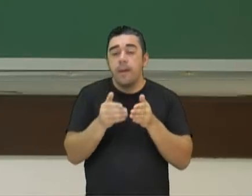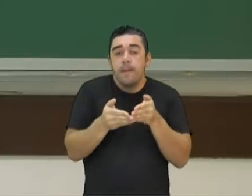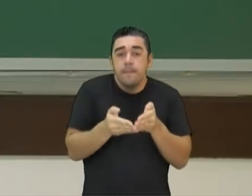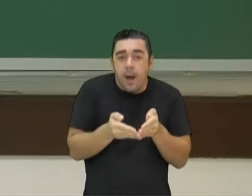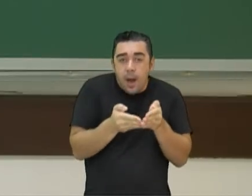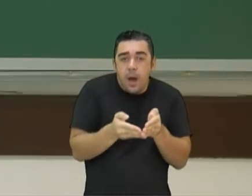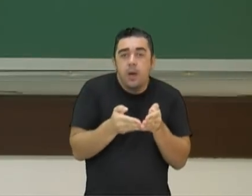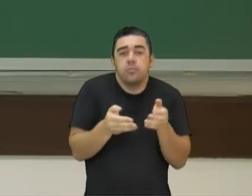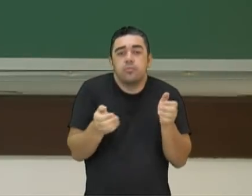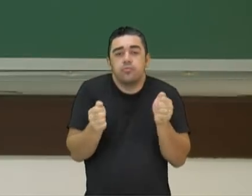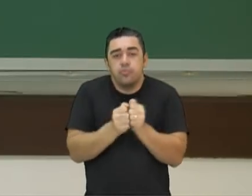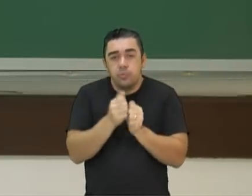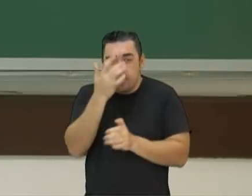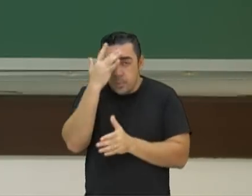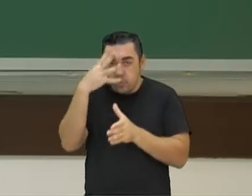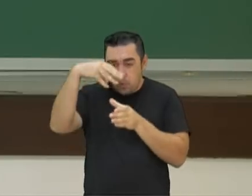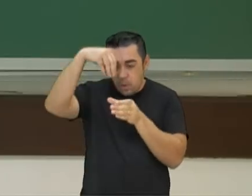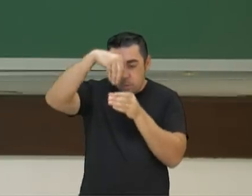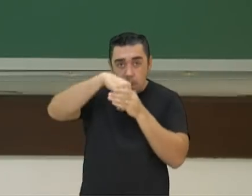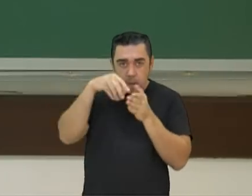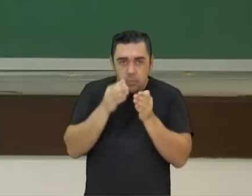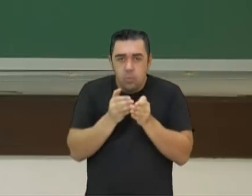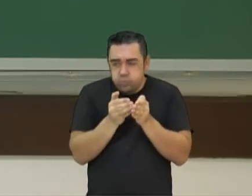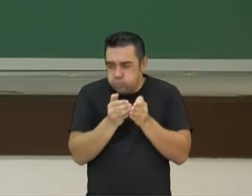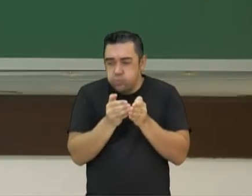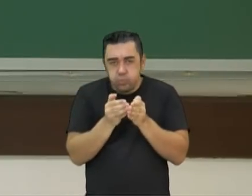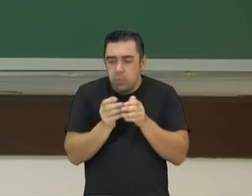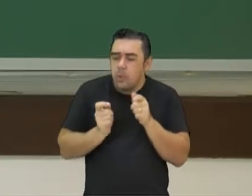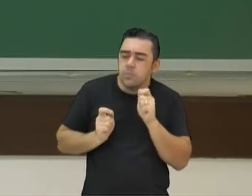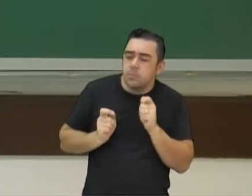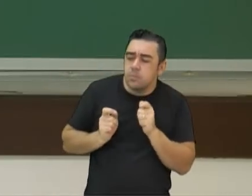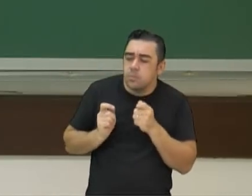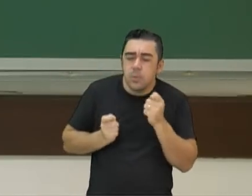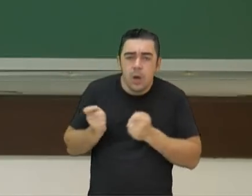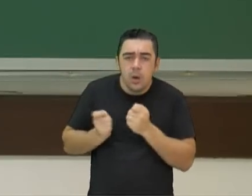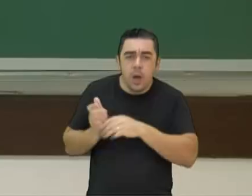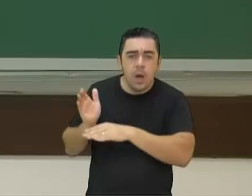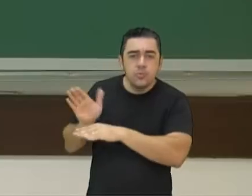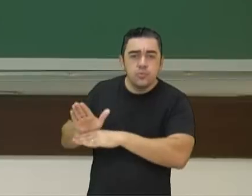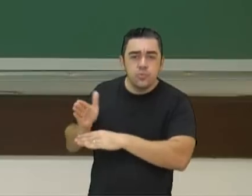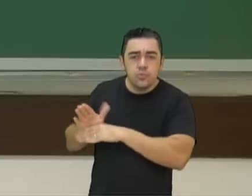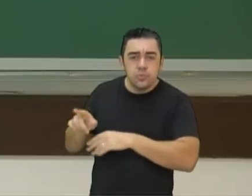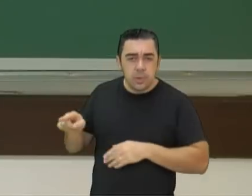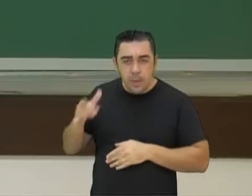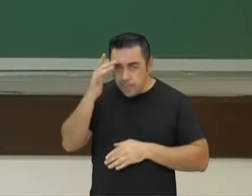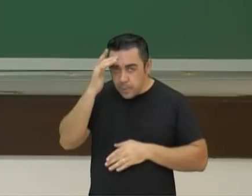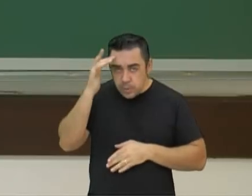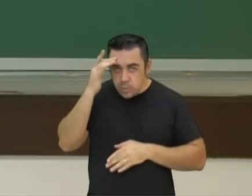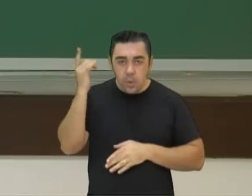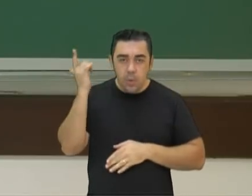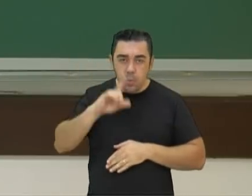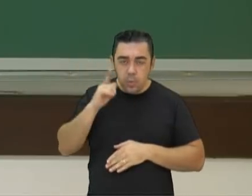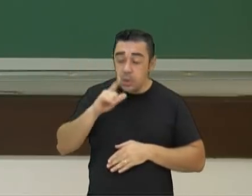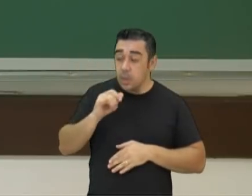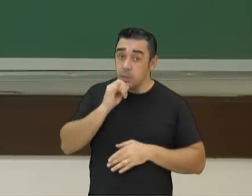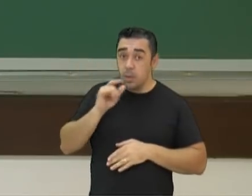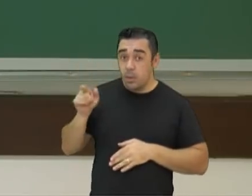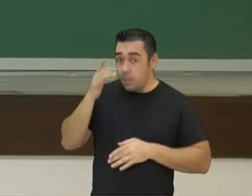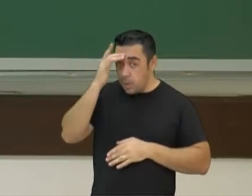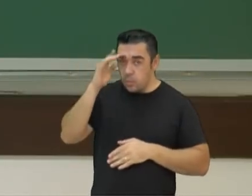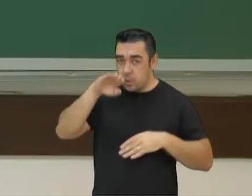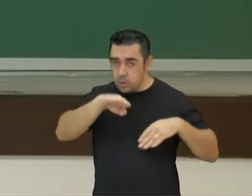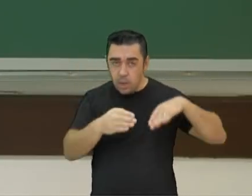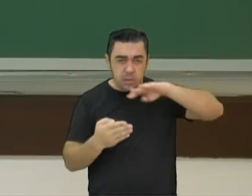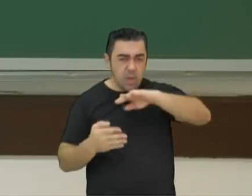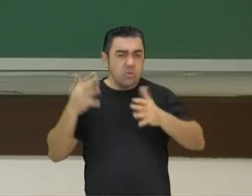com o pessoal da organização da prova para ajudar aquele nadador que possa vir a ter algum problema,